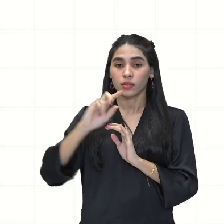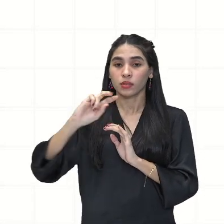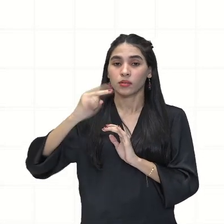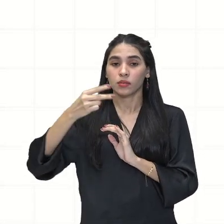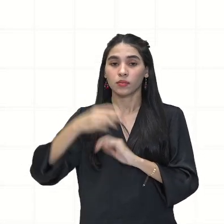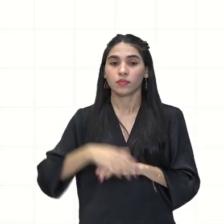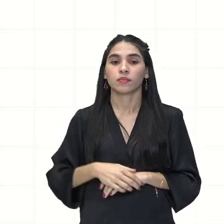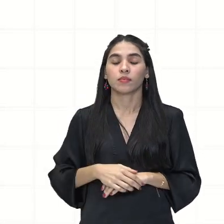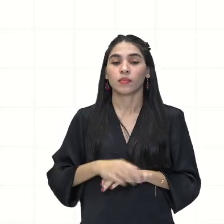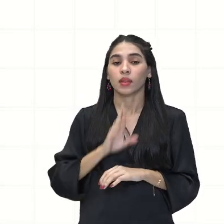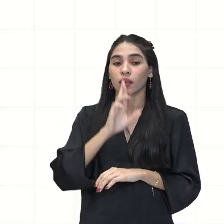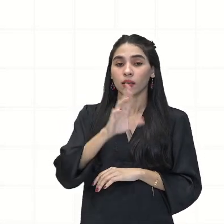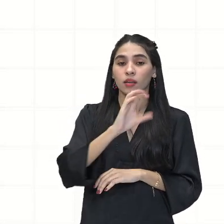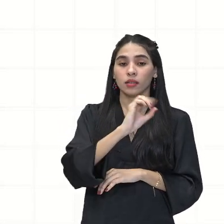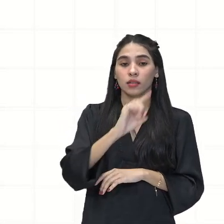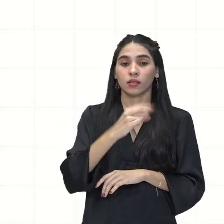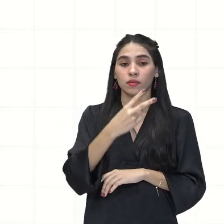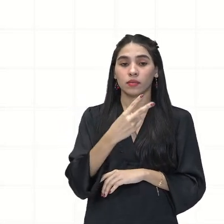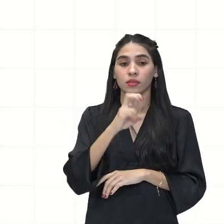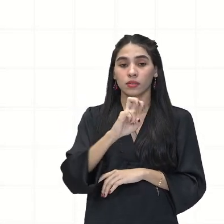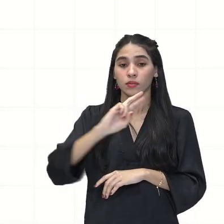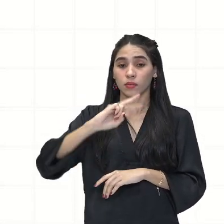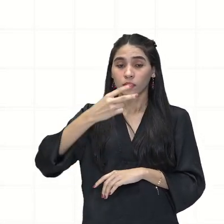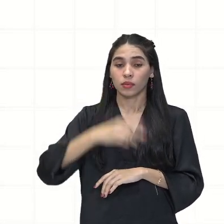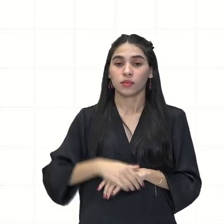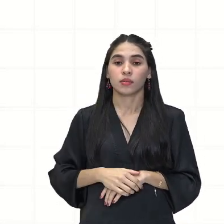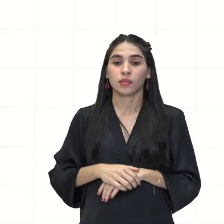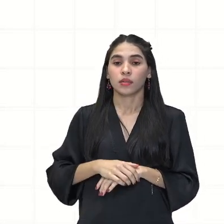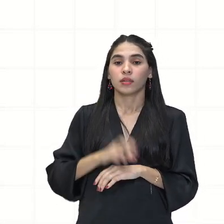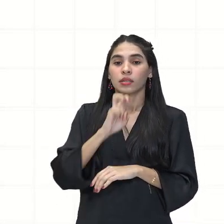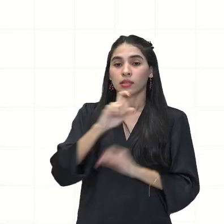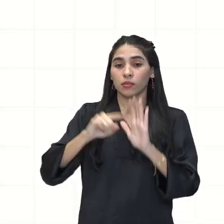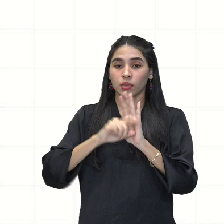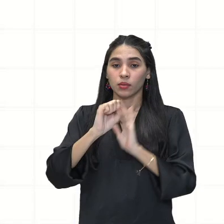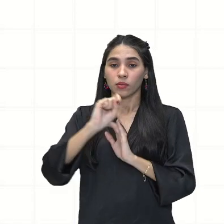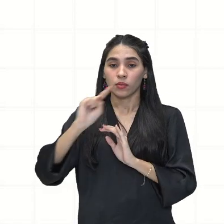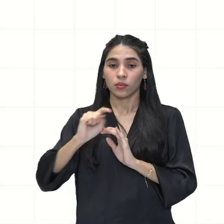8,75, 0,25 elevado ao quadrado. 5 menos